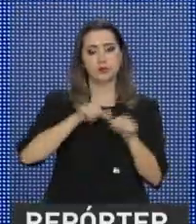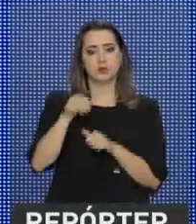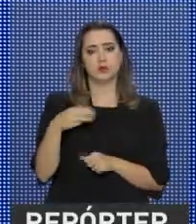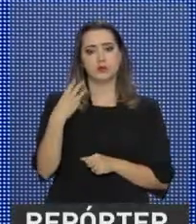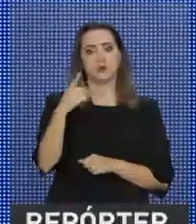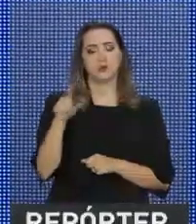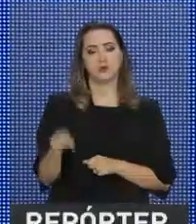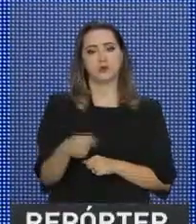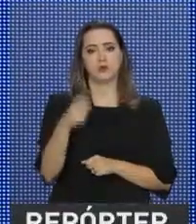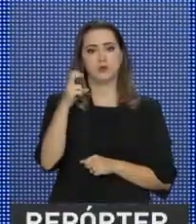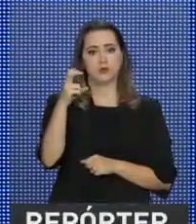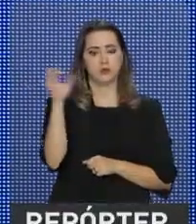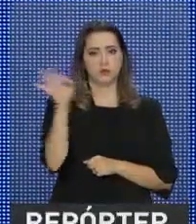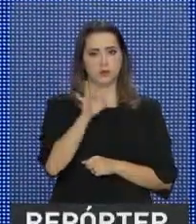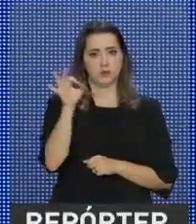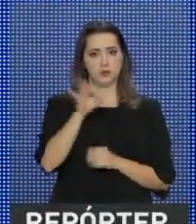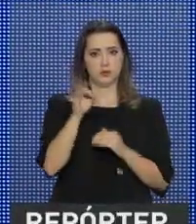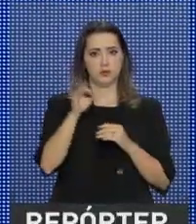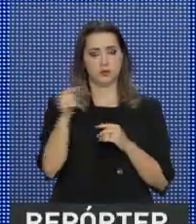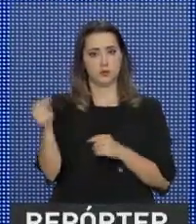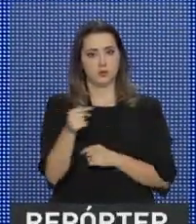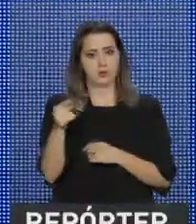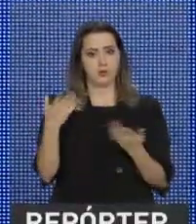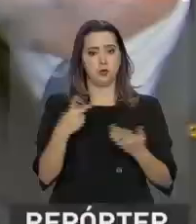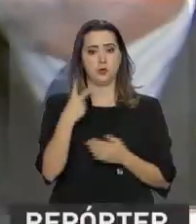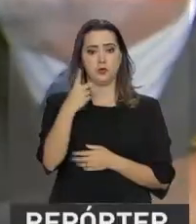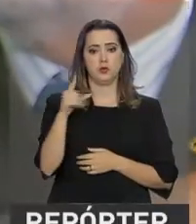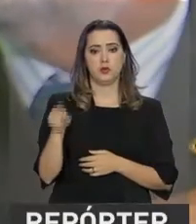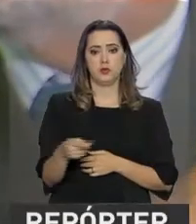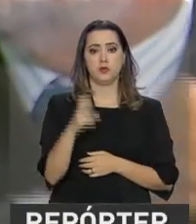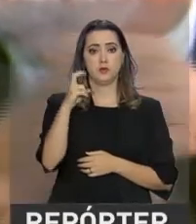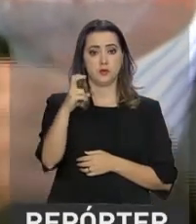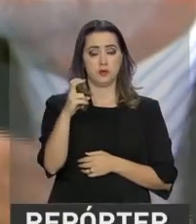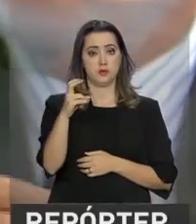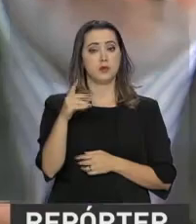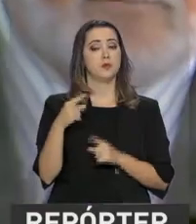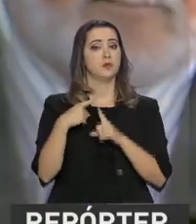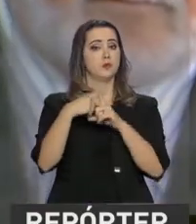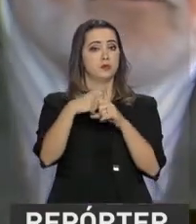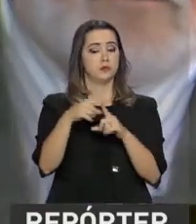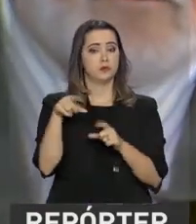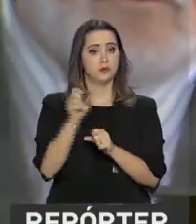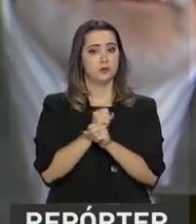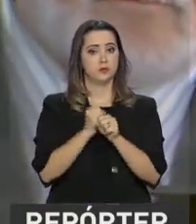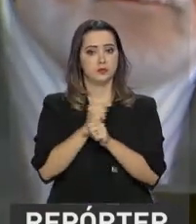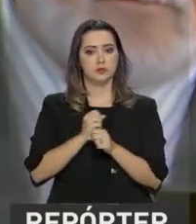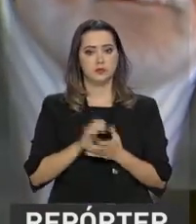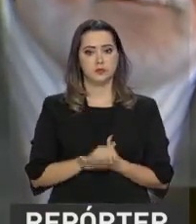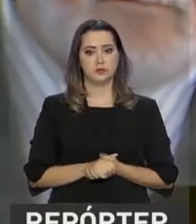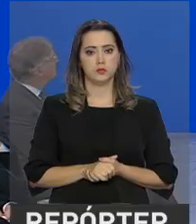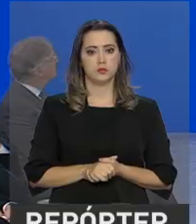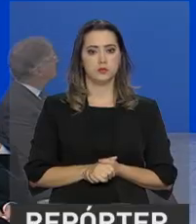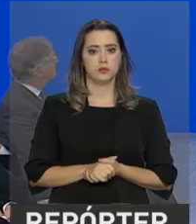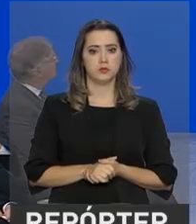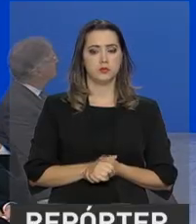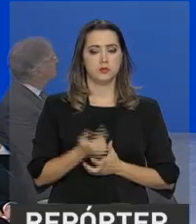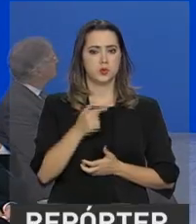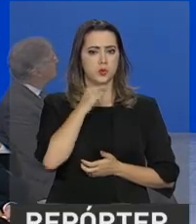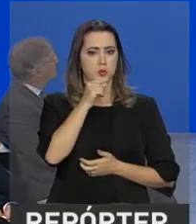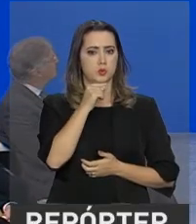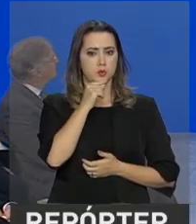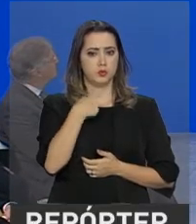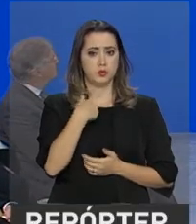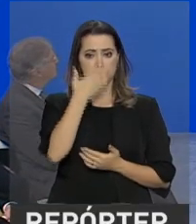meio por cento negativo para dois e meio por cento positivo neste ano sem dúvida eu